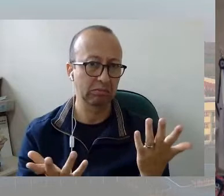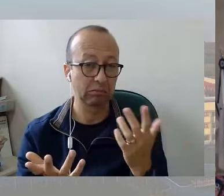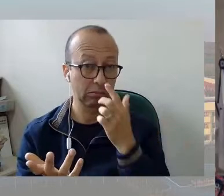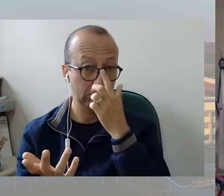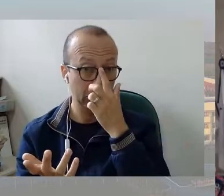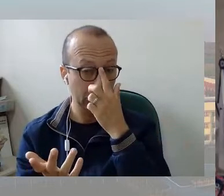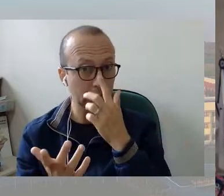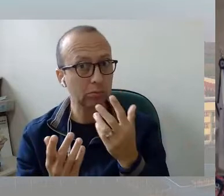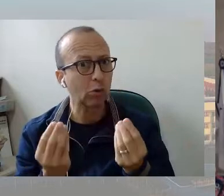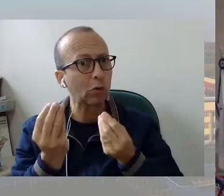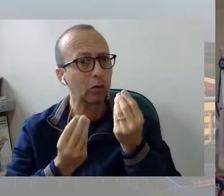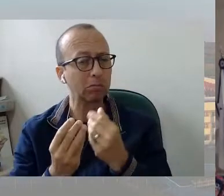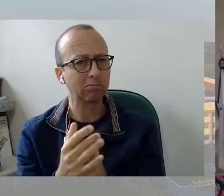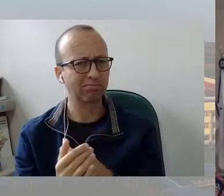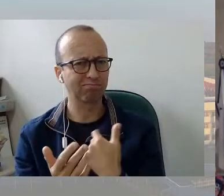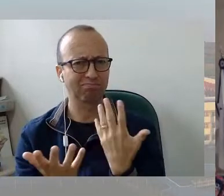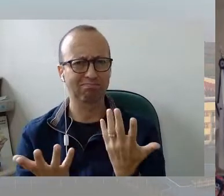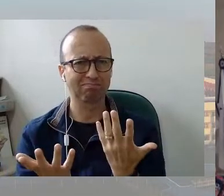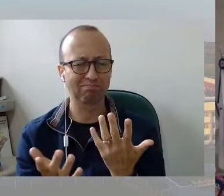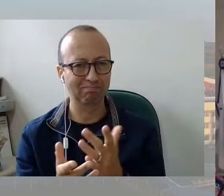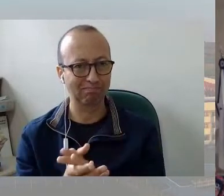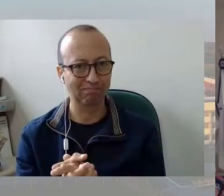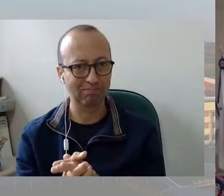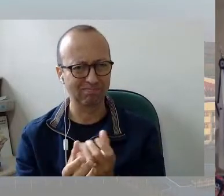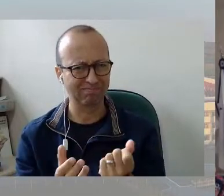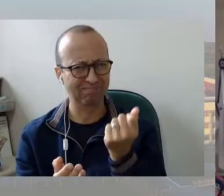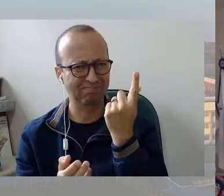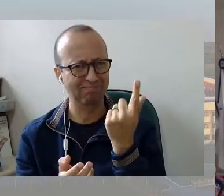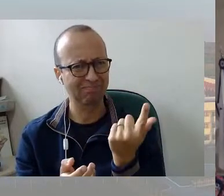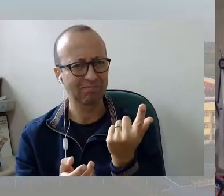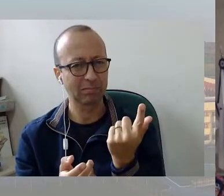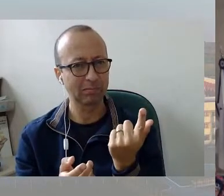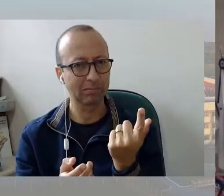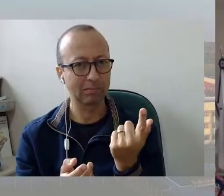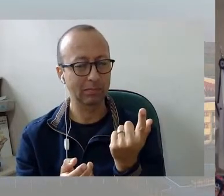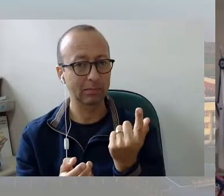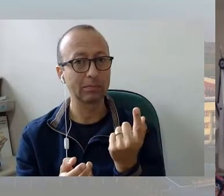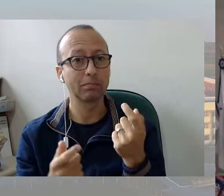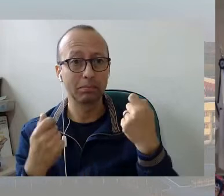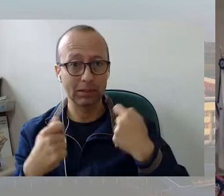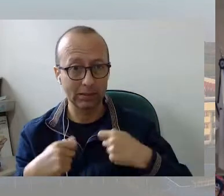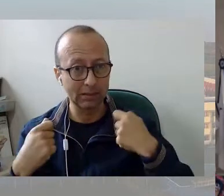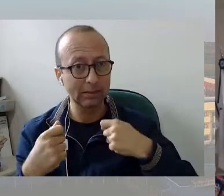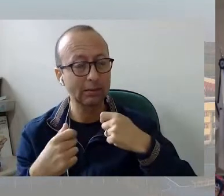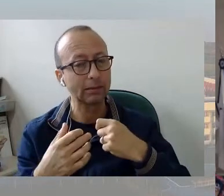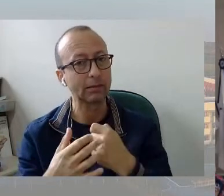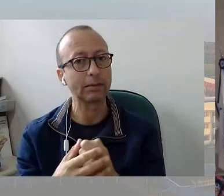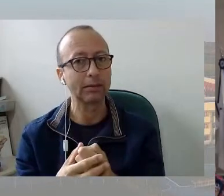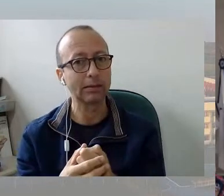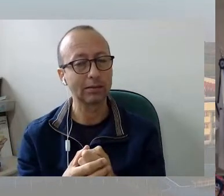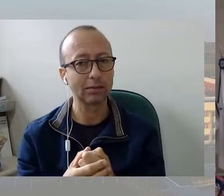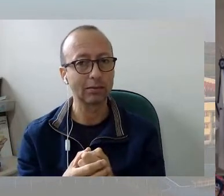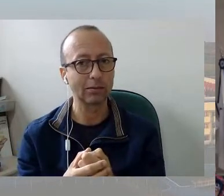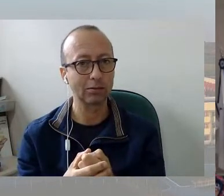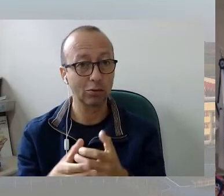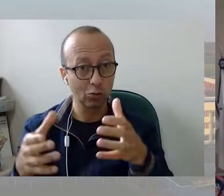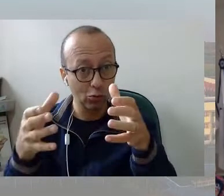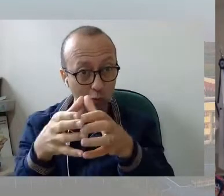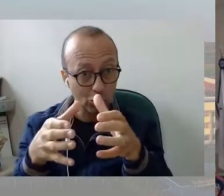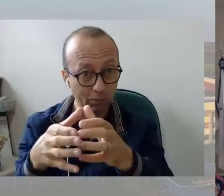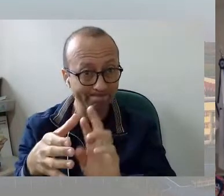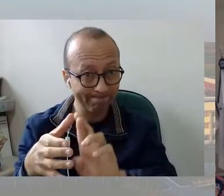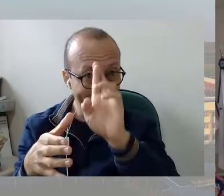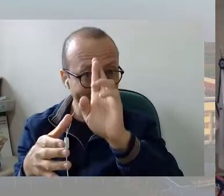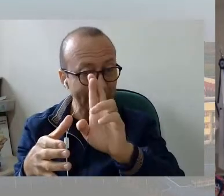esse procedimento, né? Eu acho que um procedimento tem que ser debatido dentro da base, a partir do momento se os membros